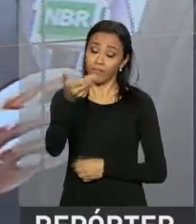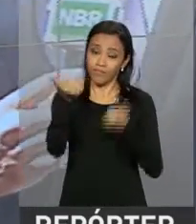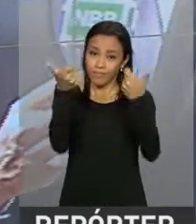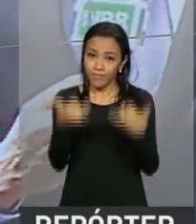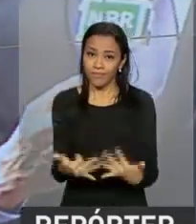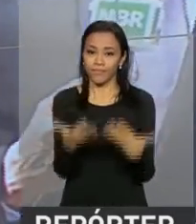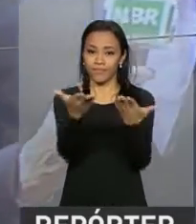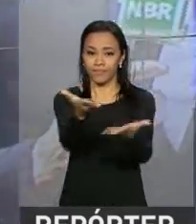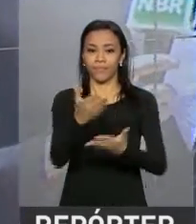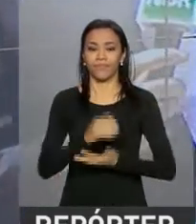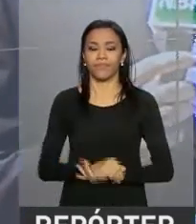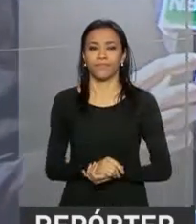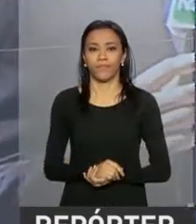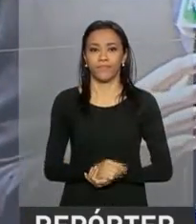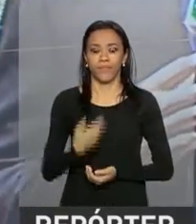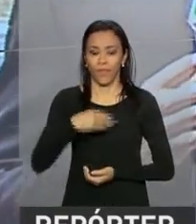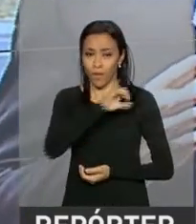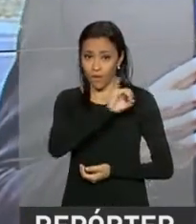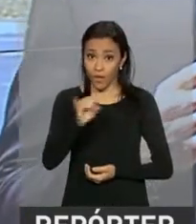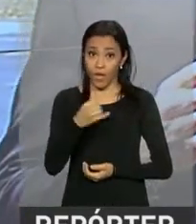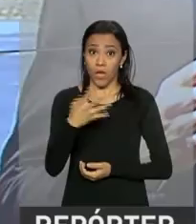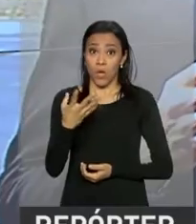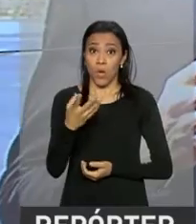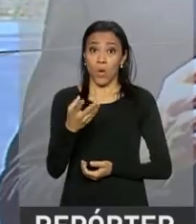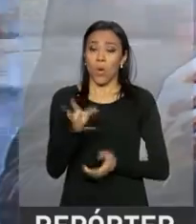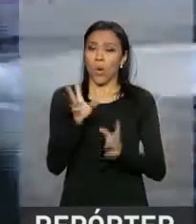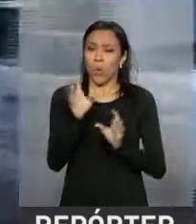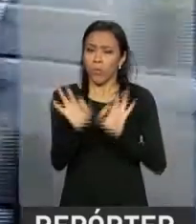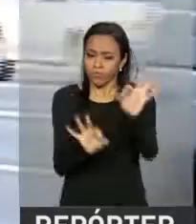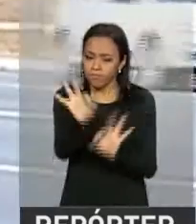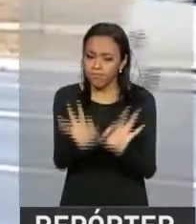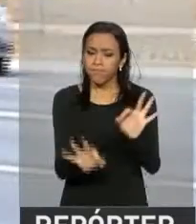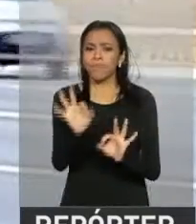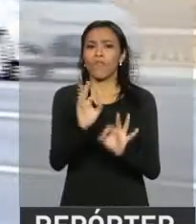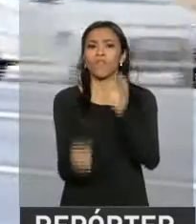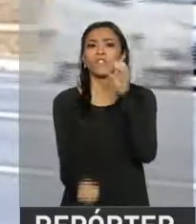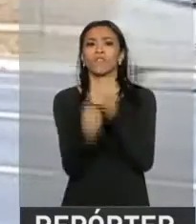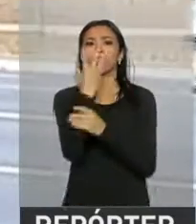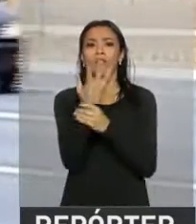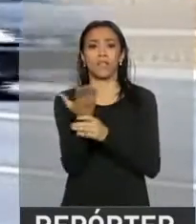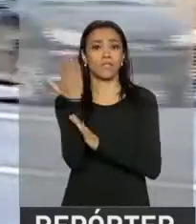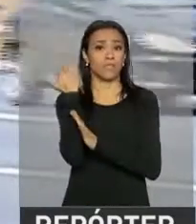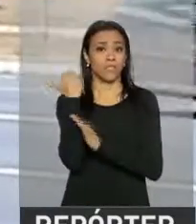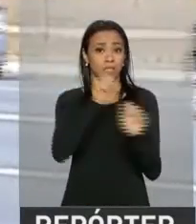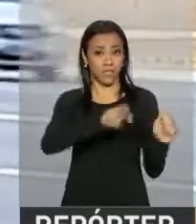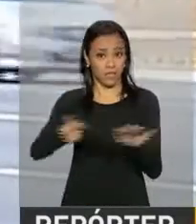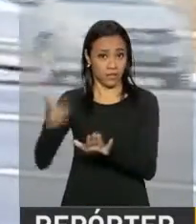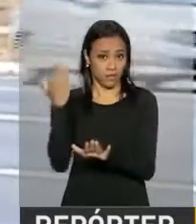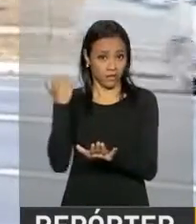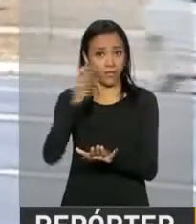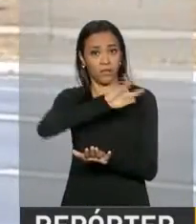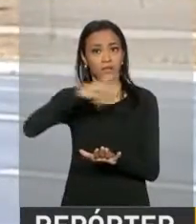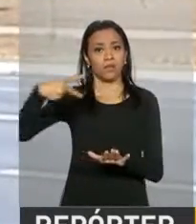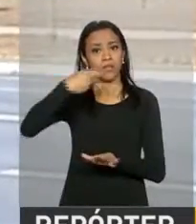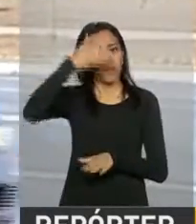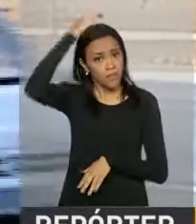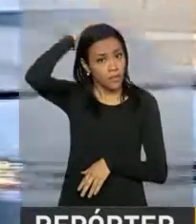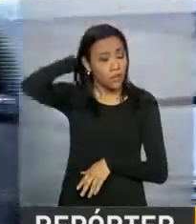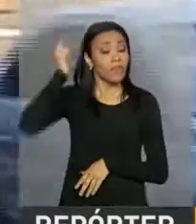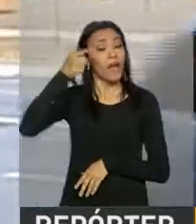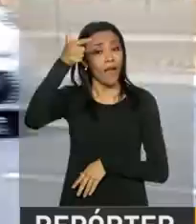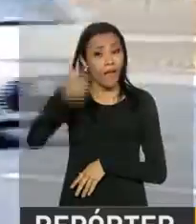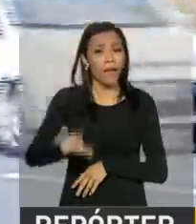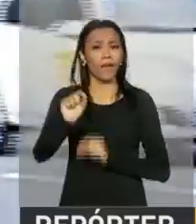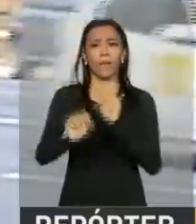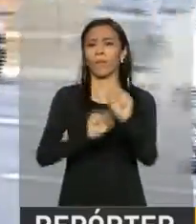enem renata o plano novo chico foi lançado na semana passada pelo presidente em exercício michel temer e é mais uma